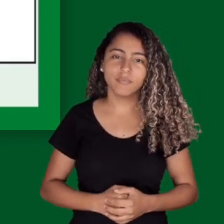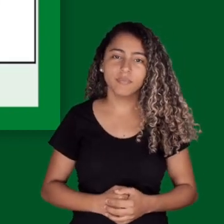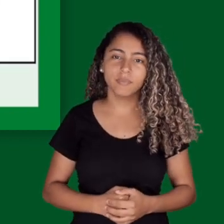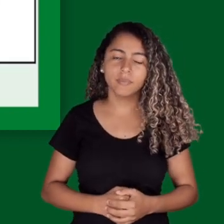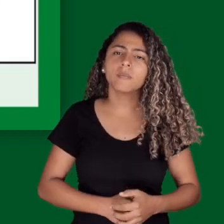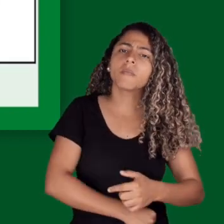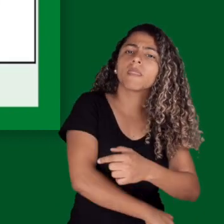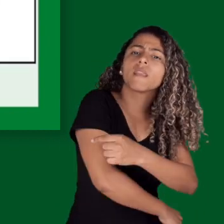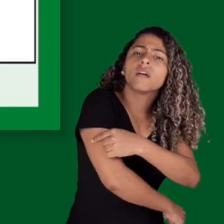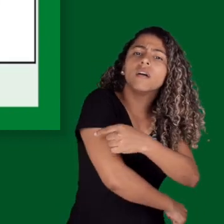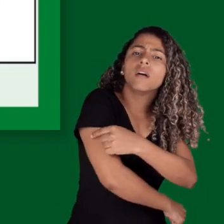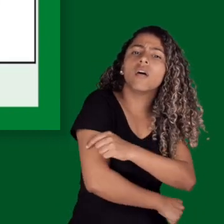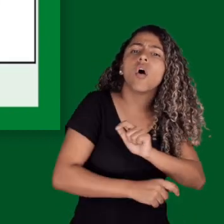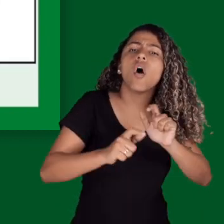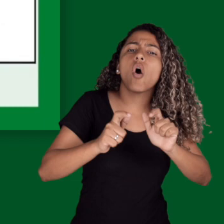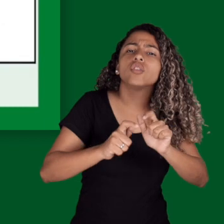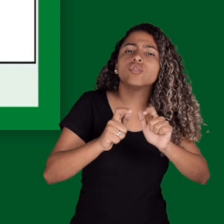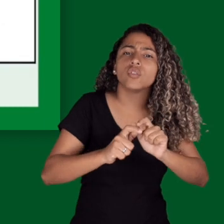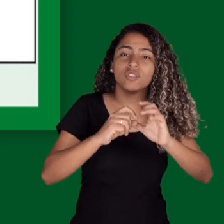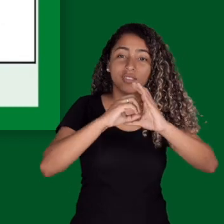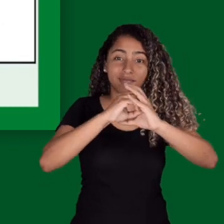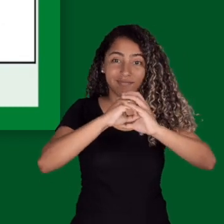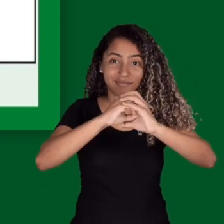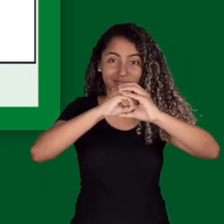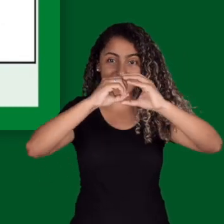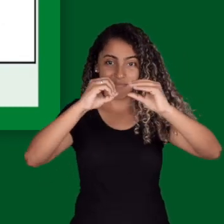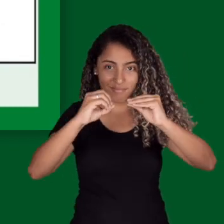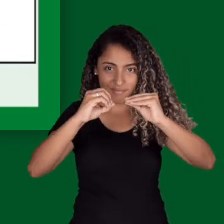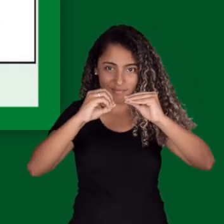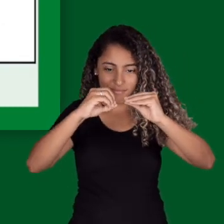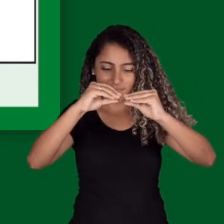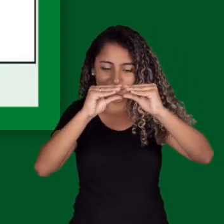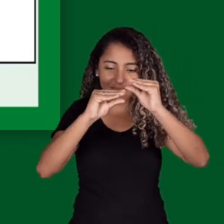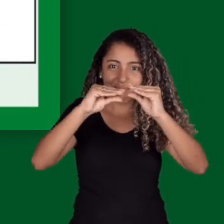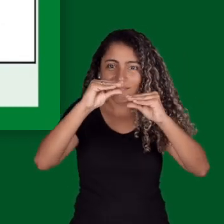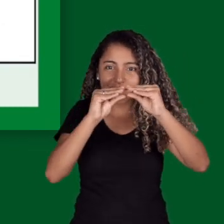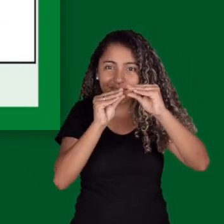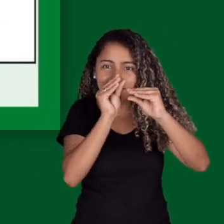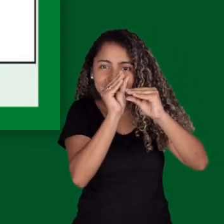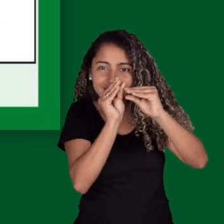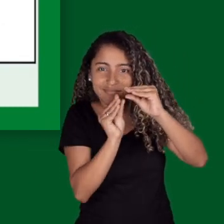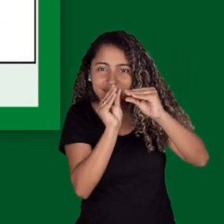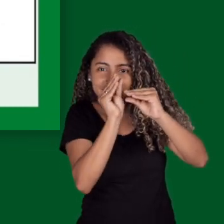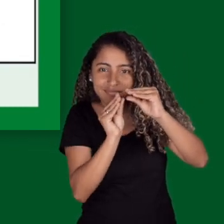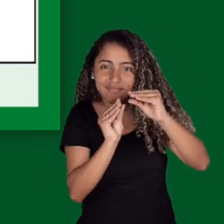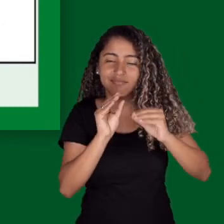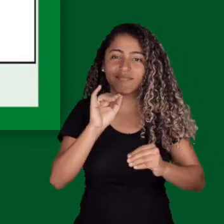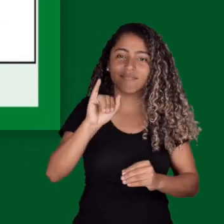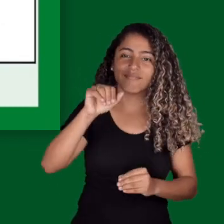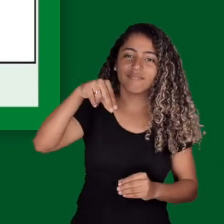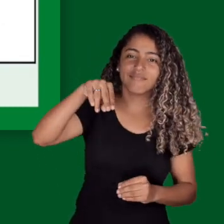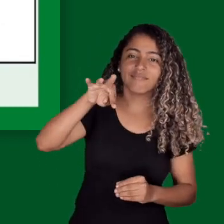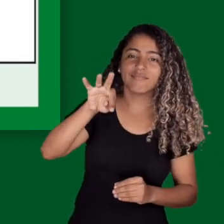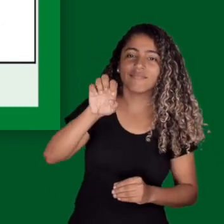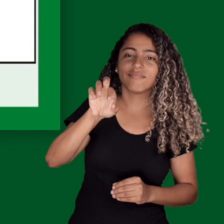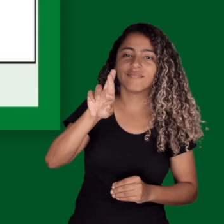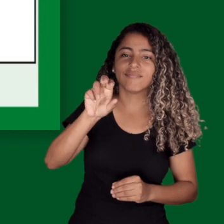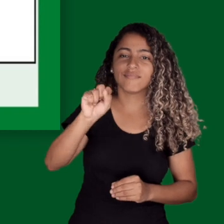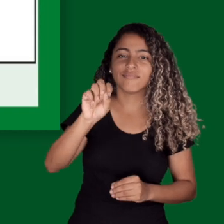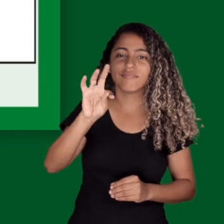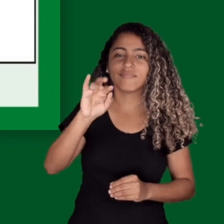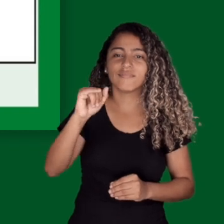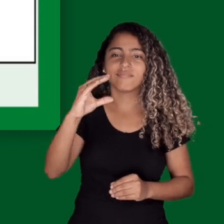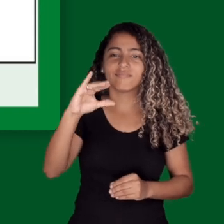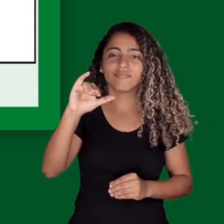sensor, que esse sensor é colocado no intestício. O intestício, ele é um líquido que fica entre as